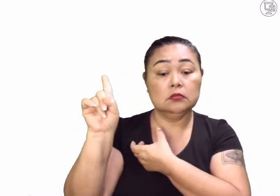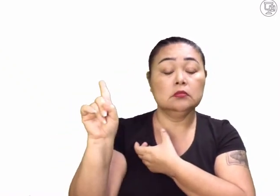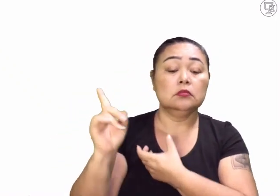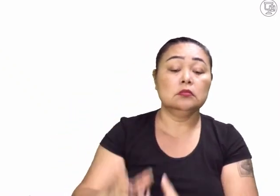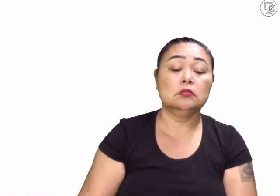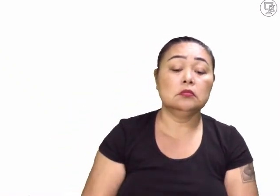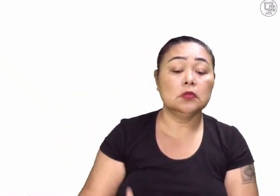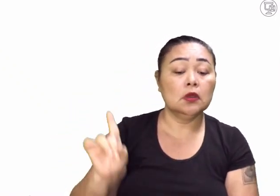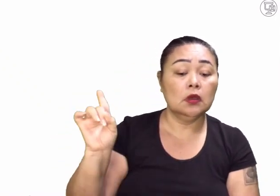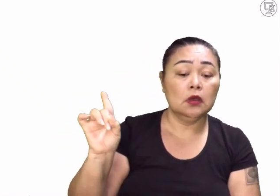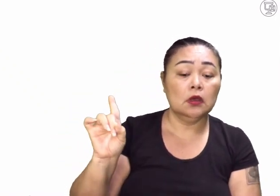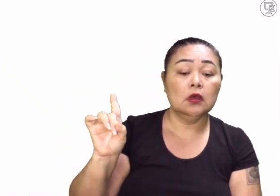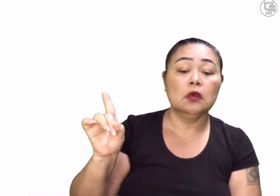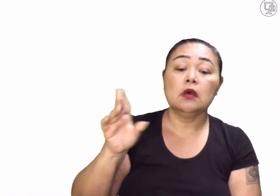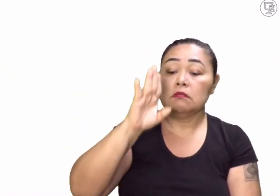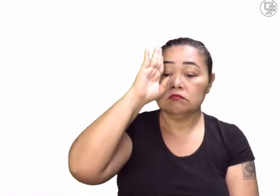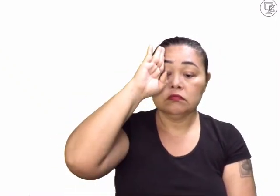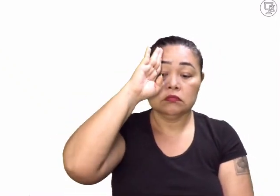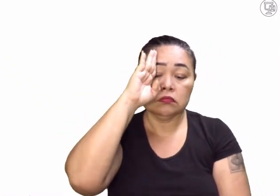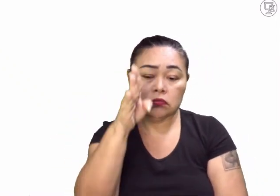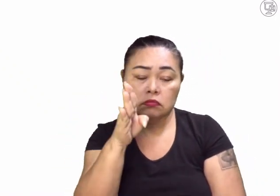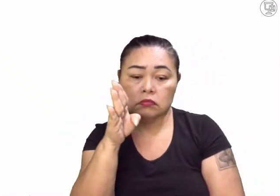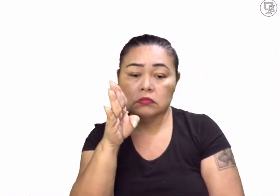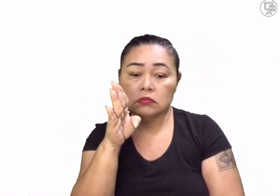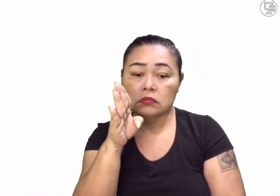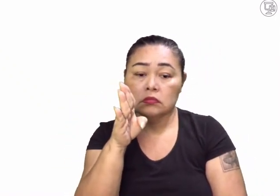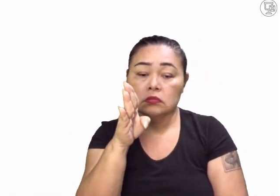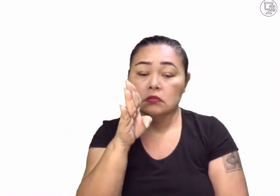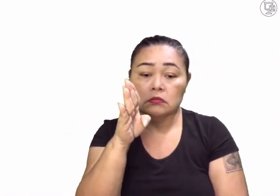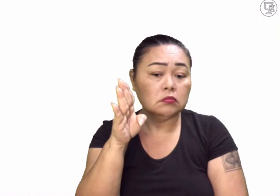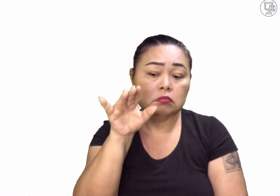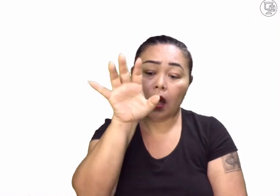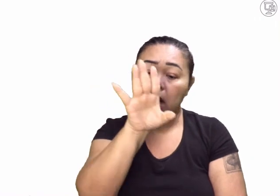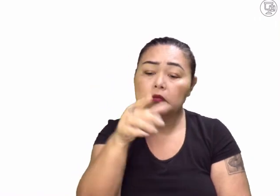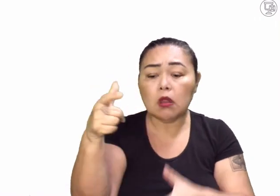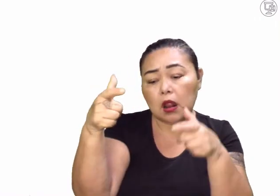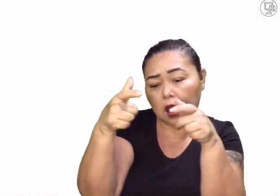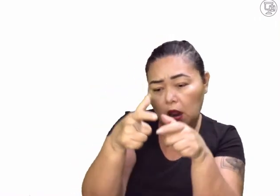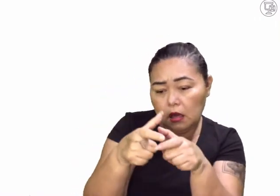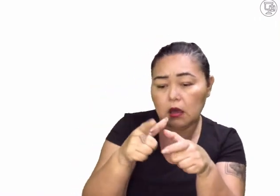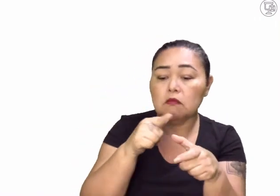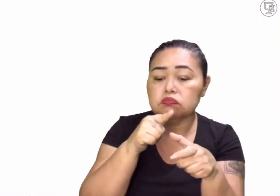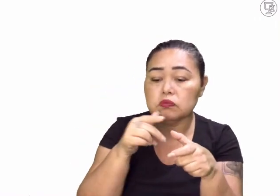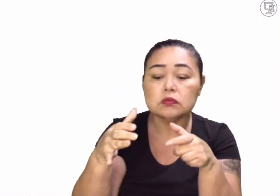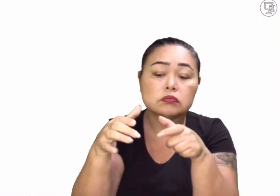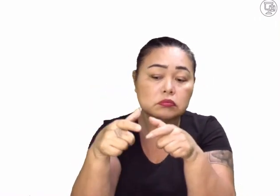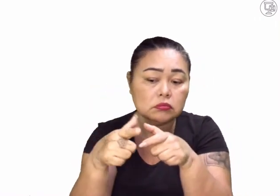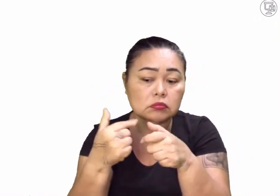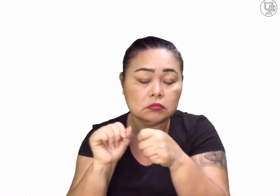Exato. E aí a gente tem bacias principais e bacia de menor porte, né?